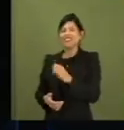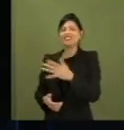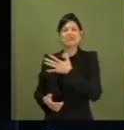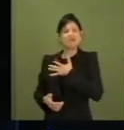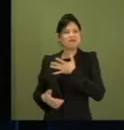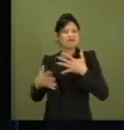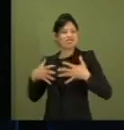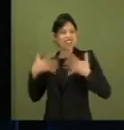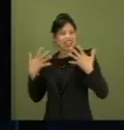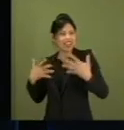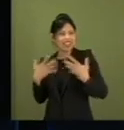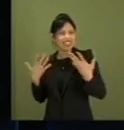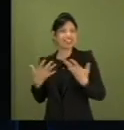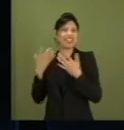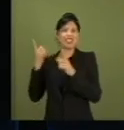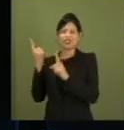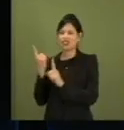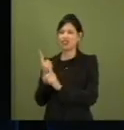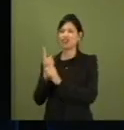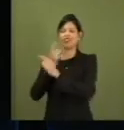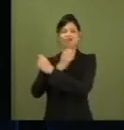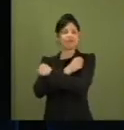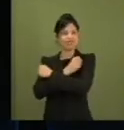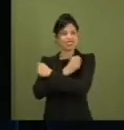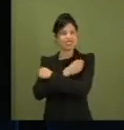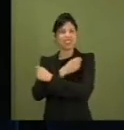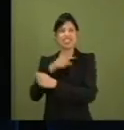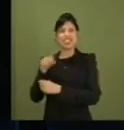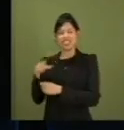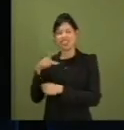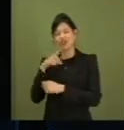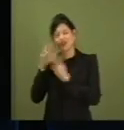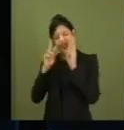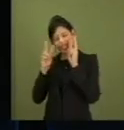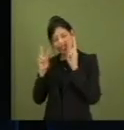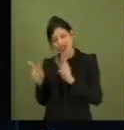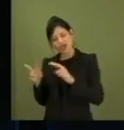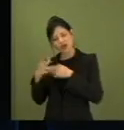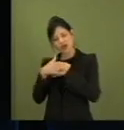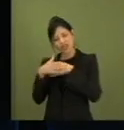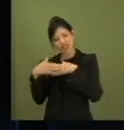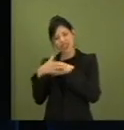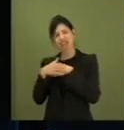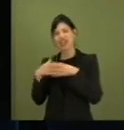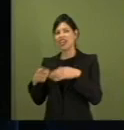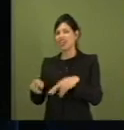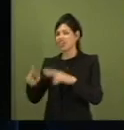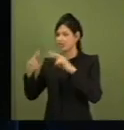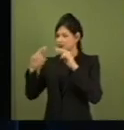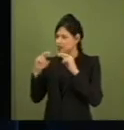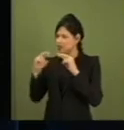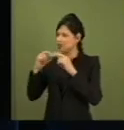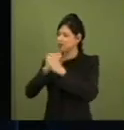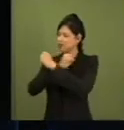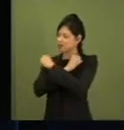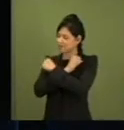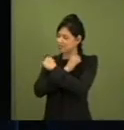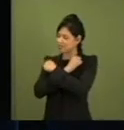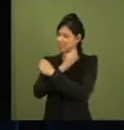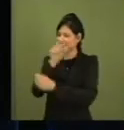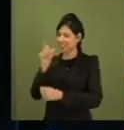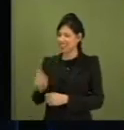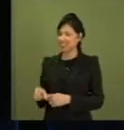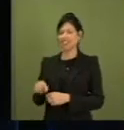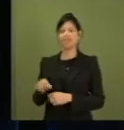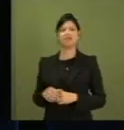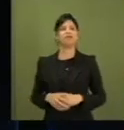o Cajuru, que tem esse olhar carinhoso, respeitoso para todos. Então, fica aqui meu abraço à minha ministra. Mas,